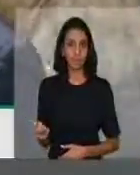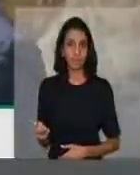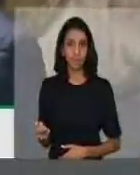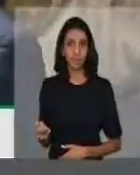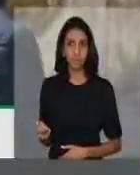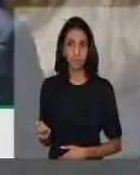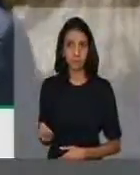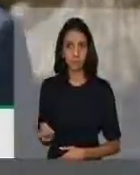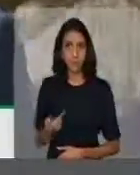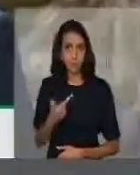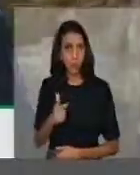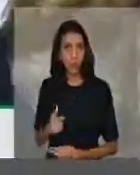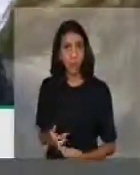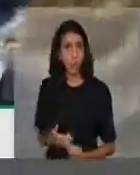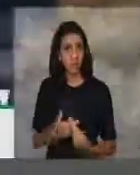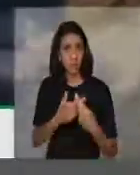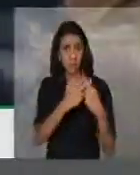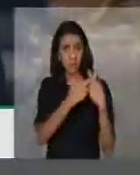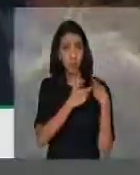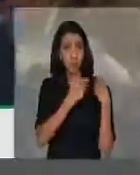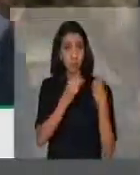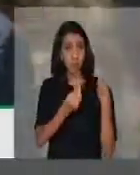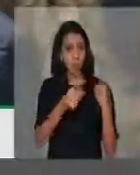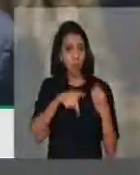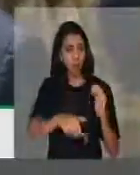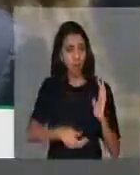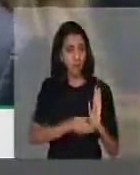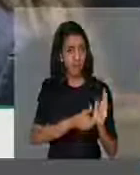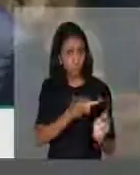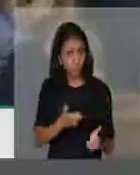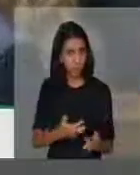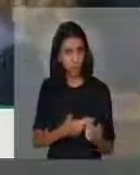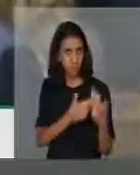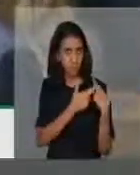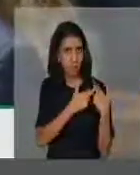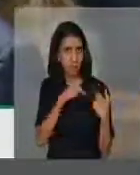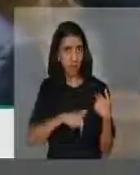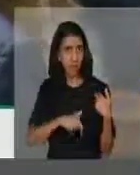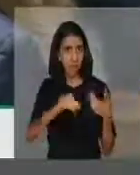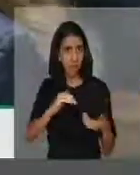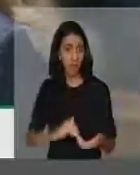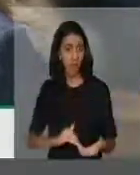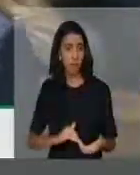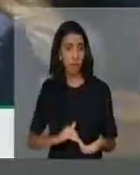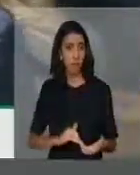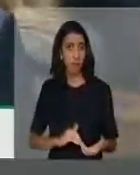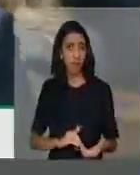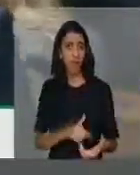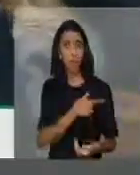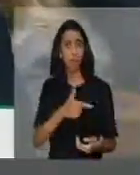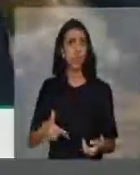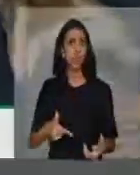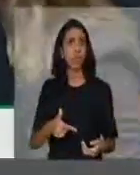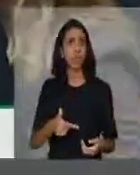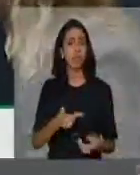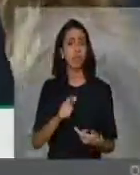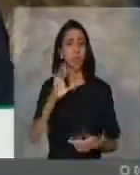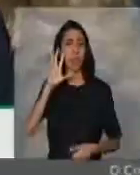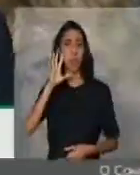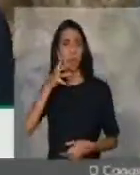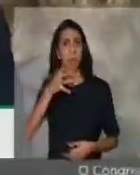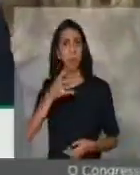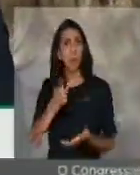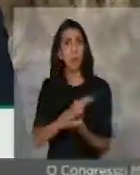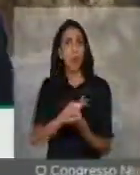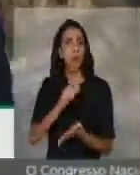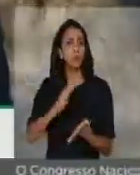uma irresponsabilidade essa Câmara e esse Parlamento não se posicionar para fazer essa correção. Você